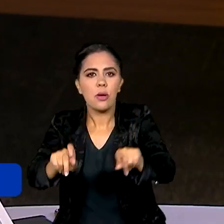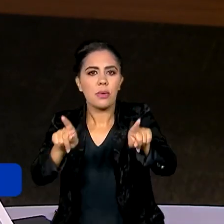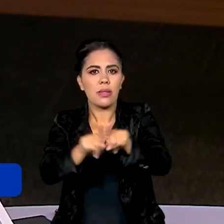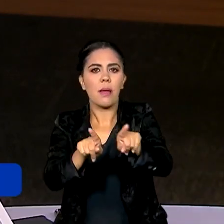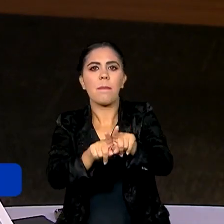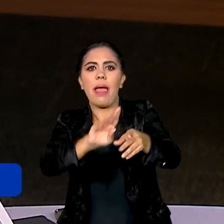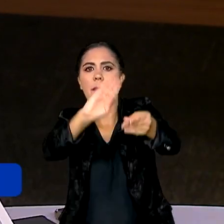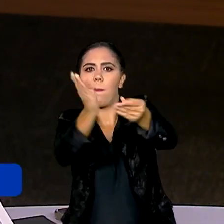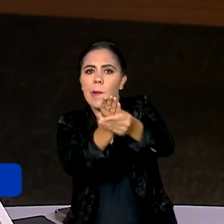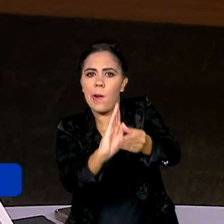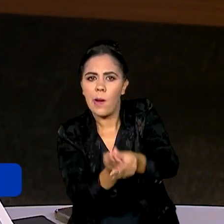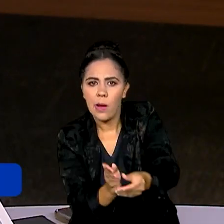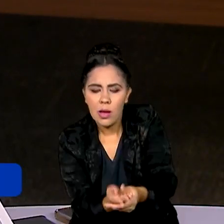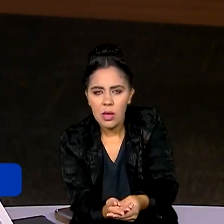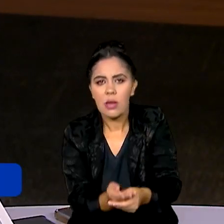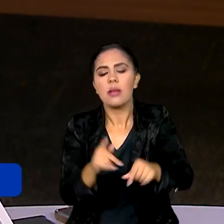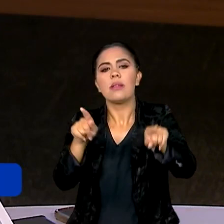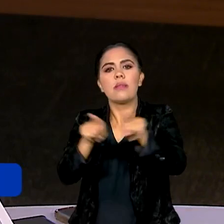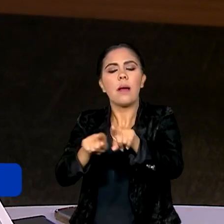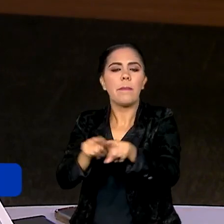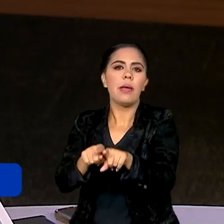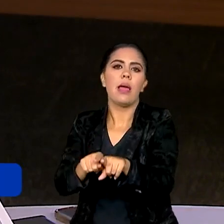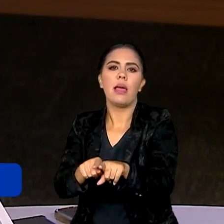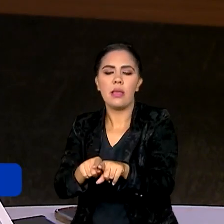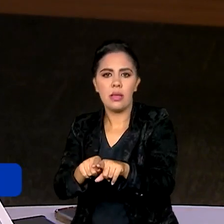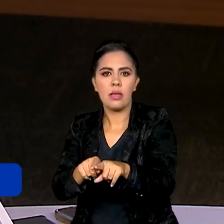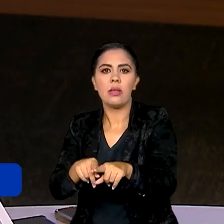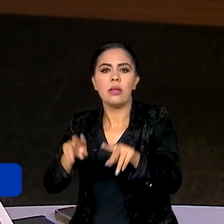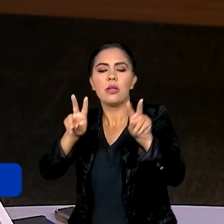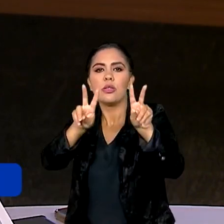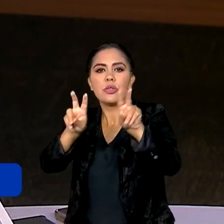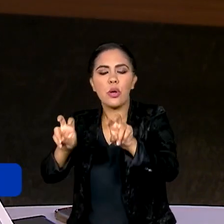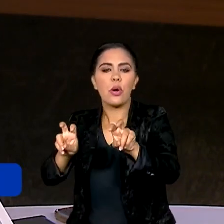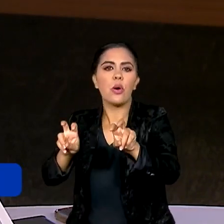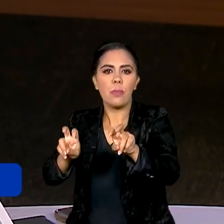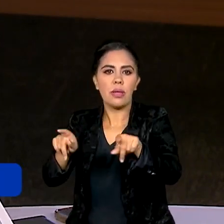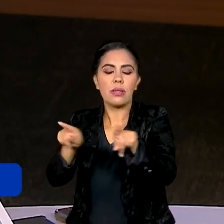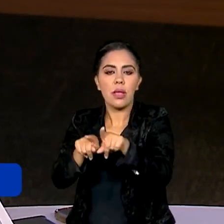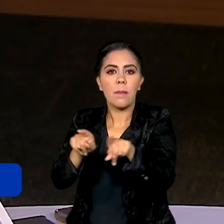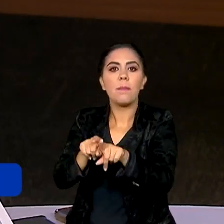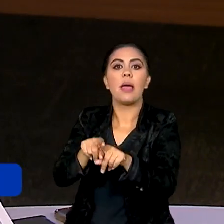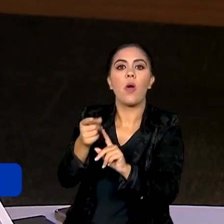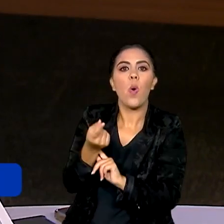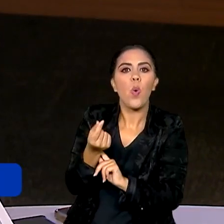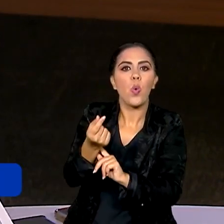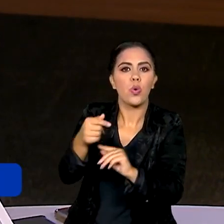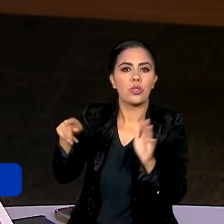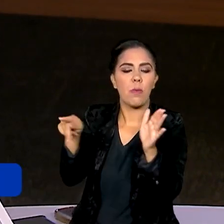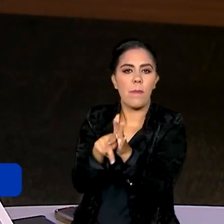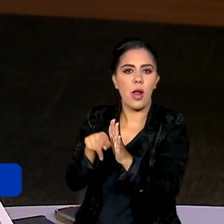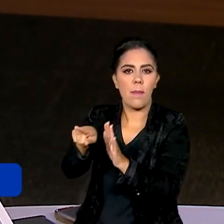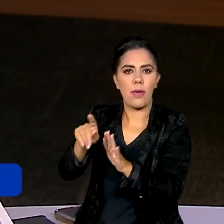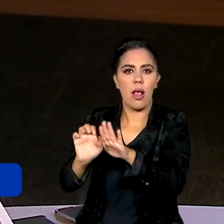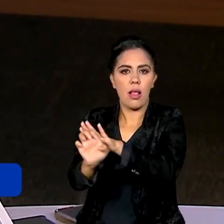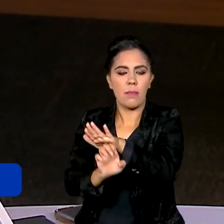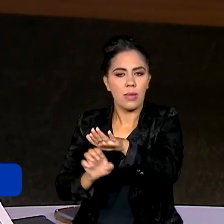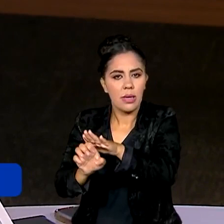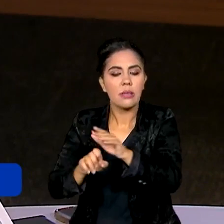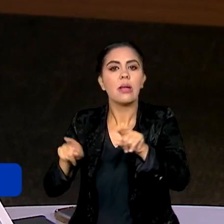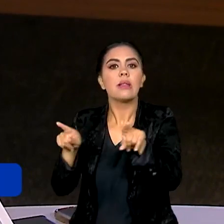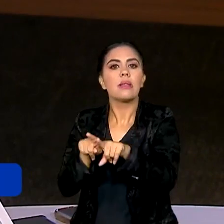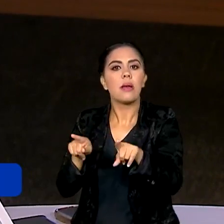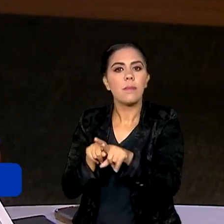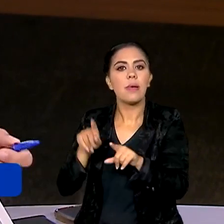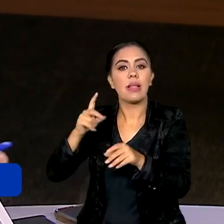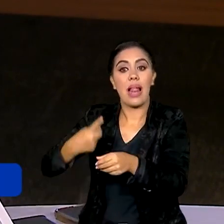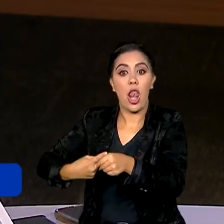judicialização, uma melhor equidade de custos das empresas e, é evidente, uma compatibilização com a margem